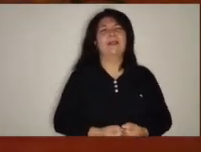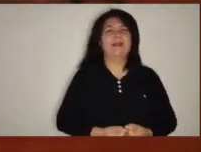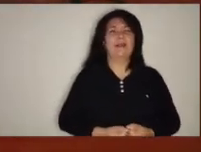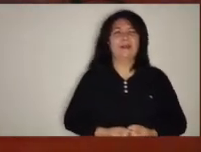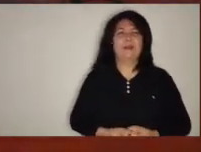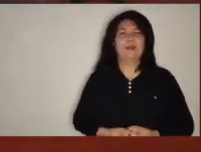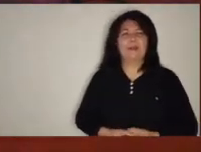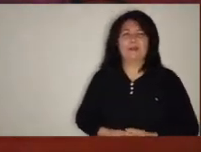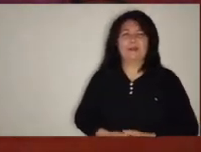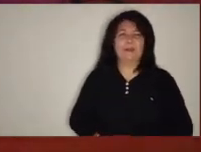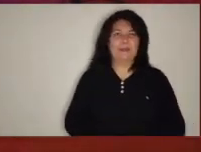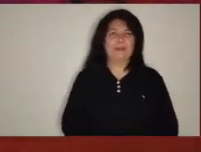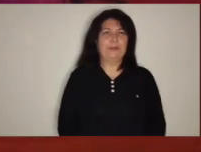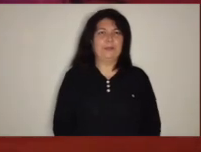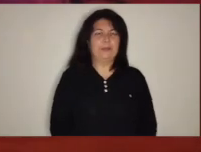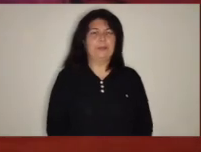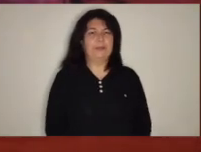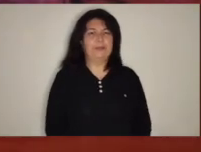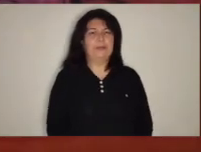Maranata.